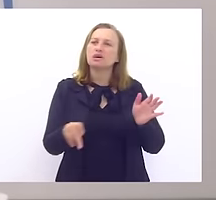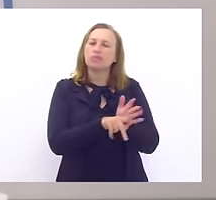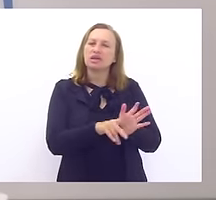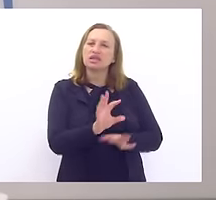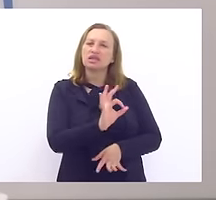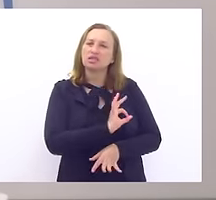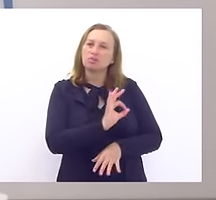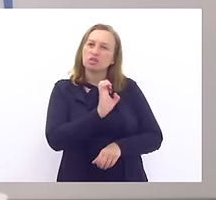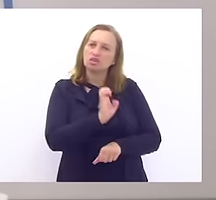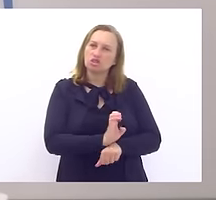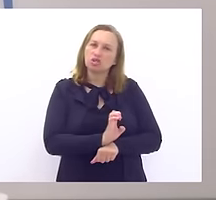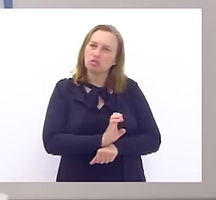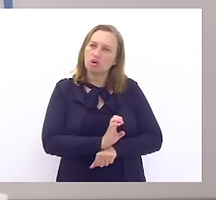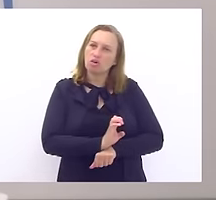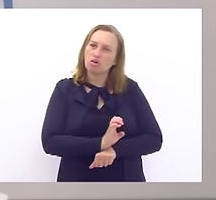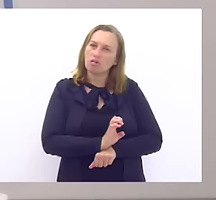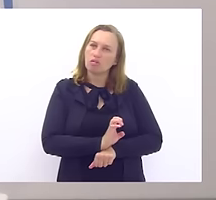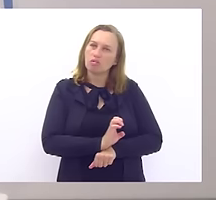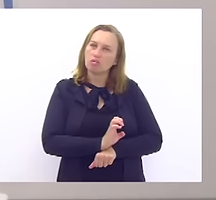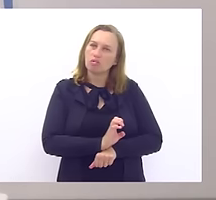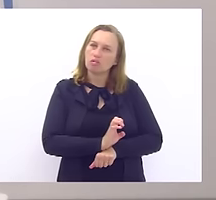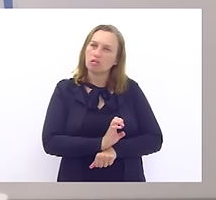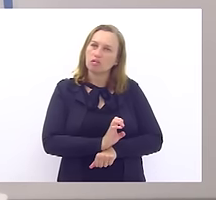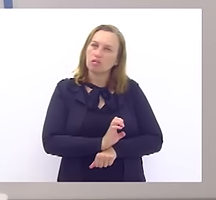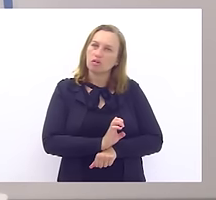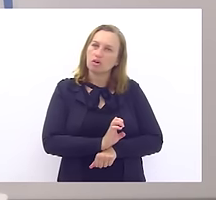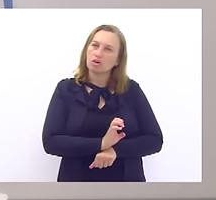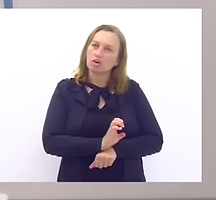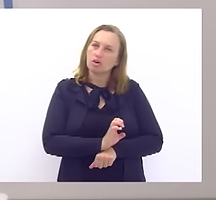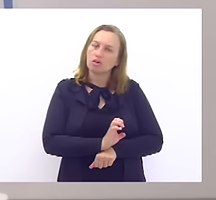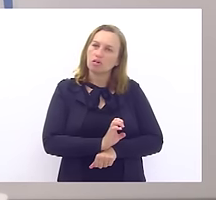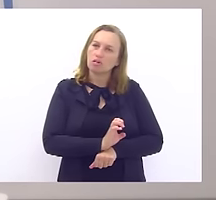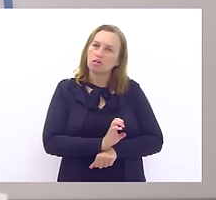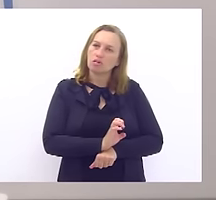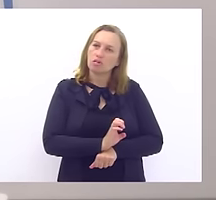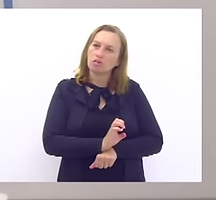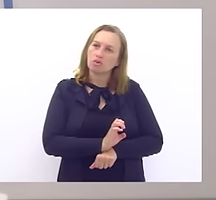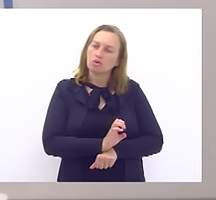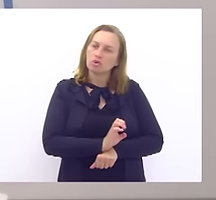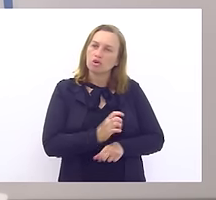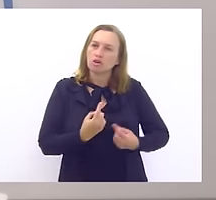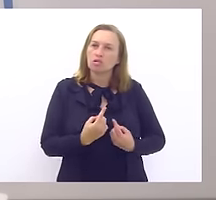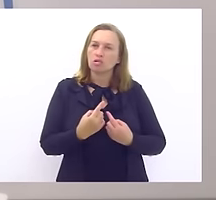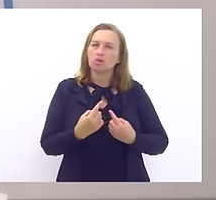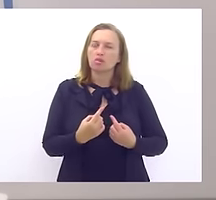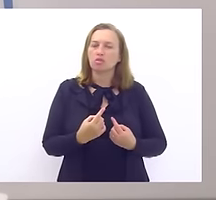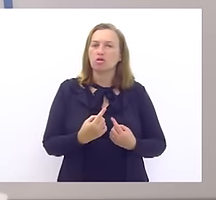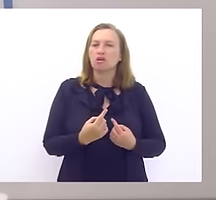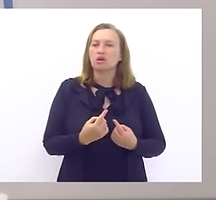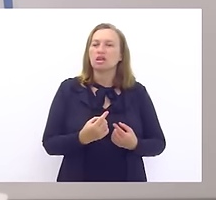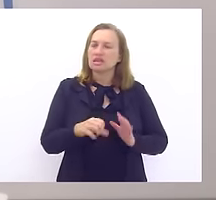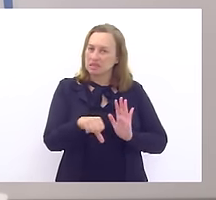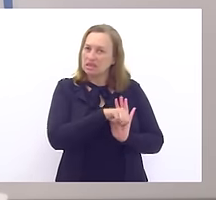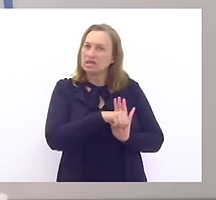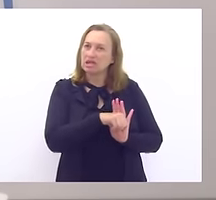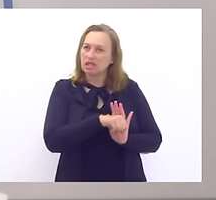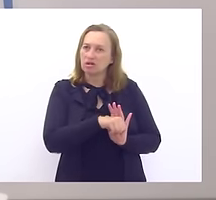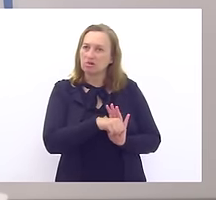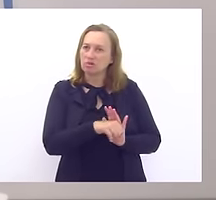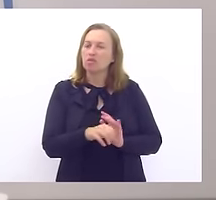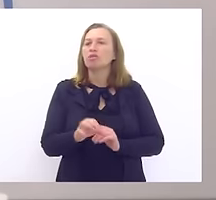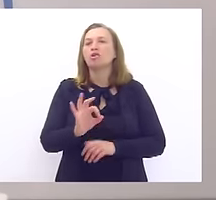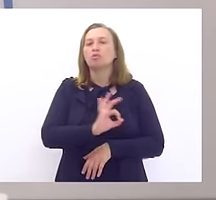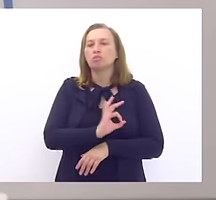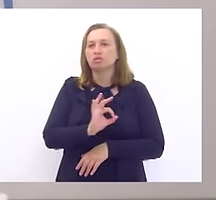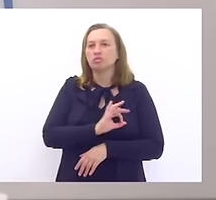Estadual da Polícia Estadual combater esse tipo de crime na verdade ele é competência da polícia